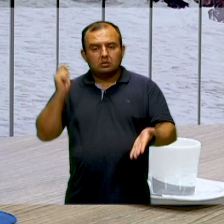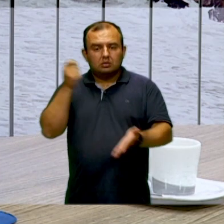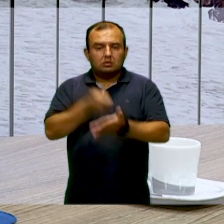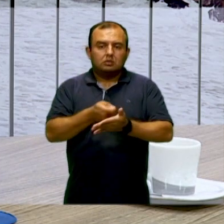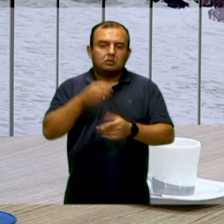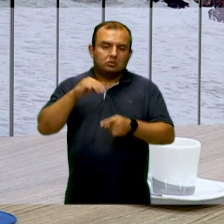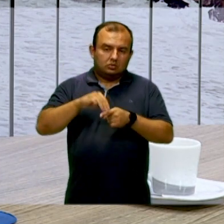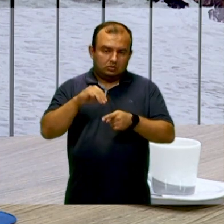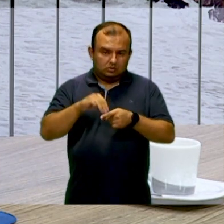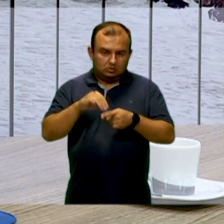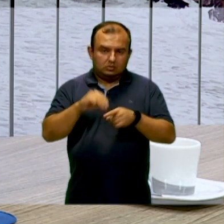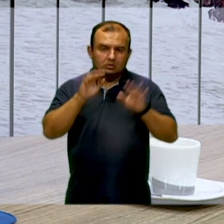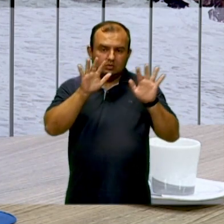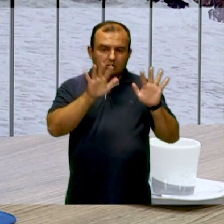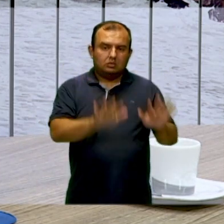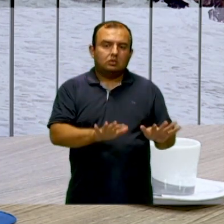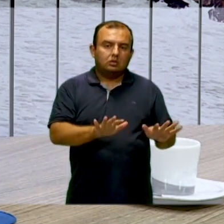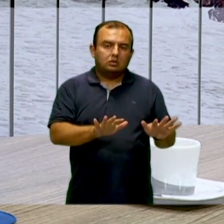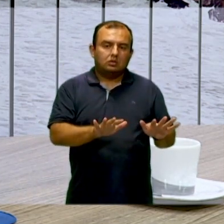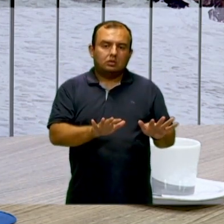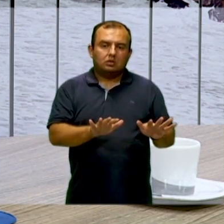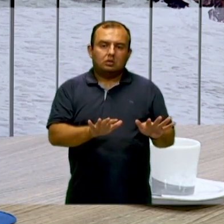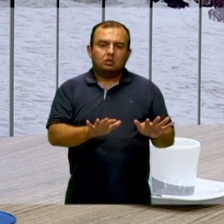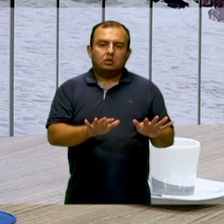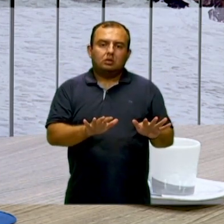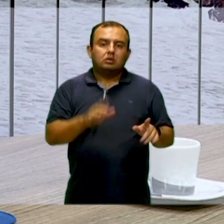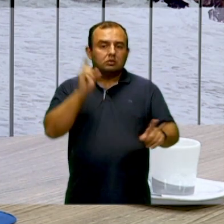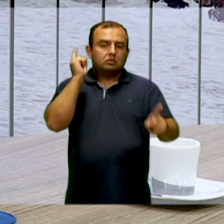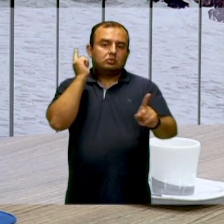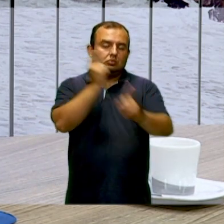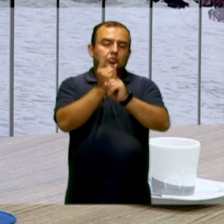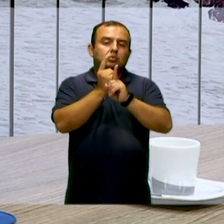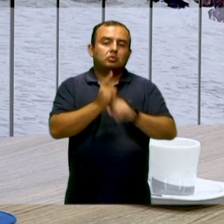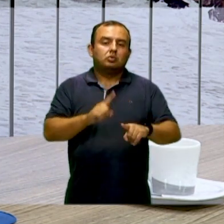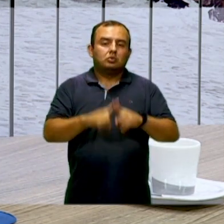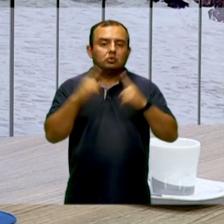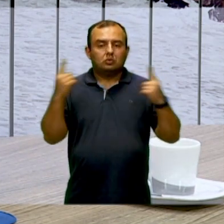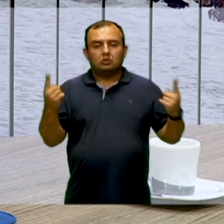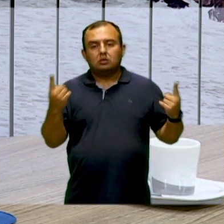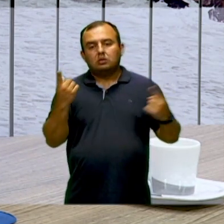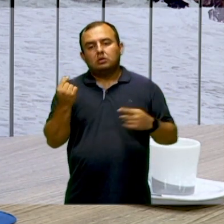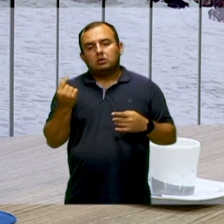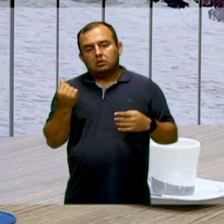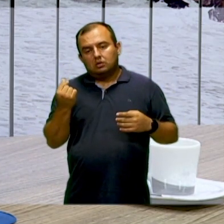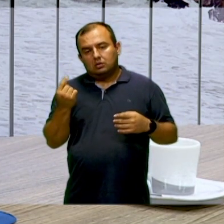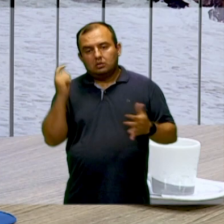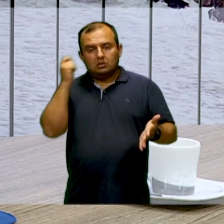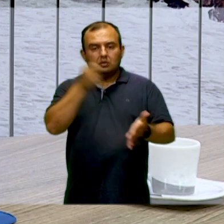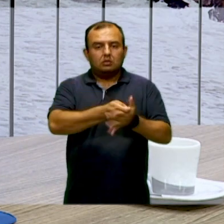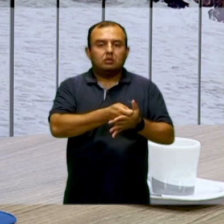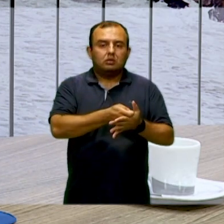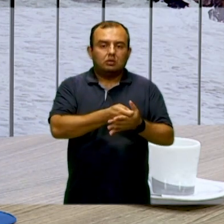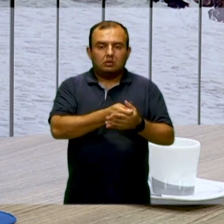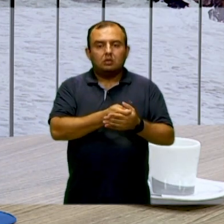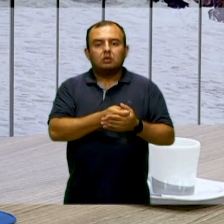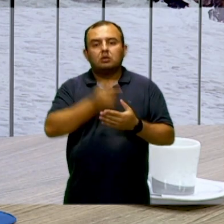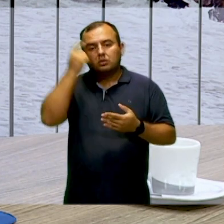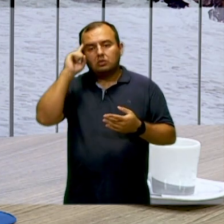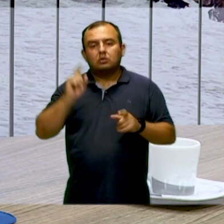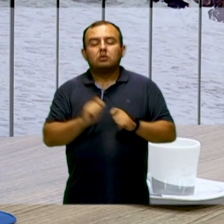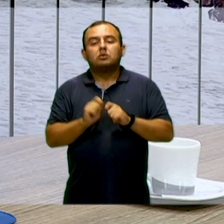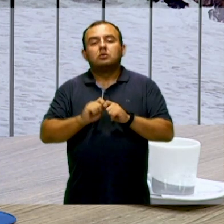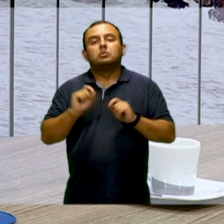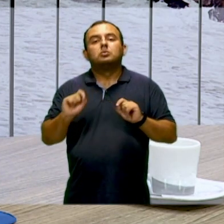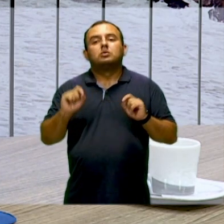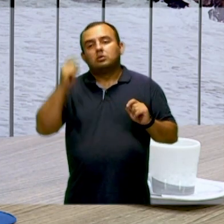para o município de Itajaí ficar com essa nossa descoberta. Só que esse dinheiro pago ali, eu não sei o que está fazendo com esse